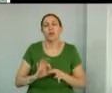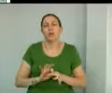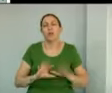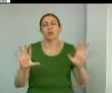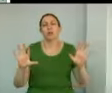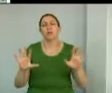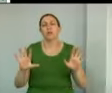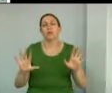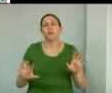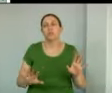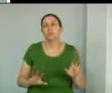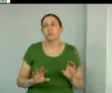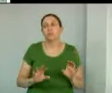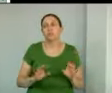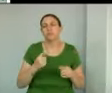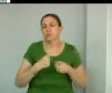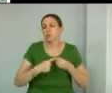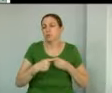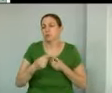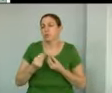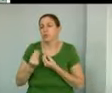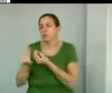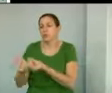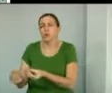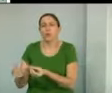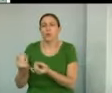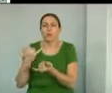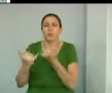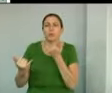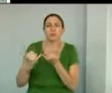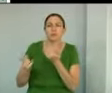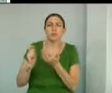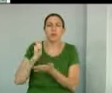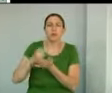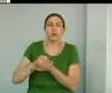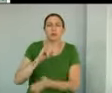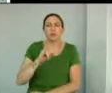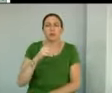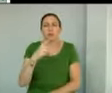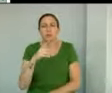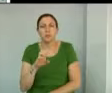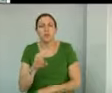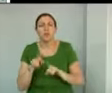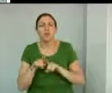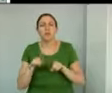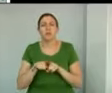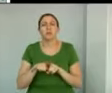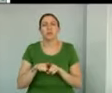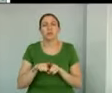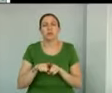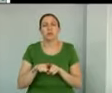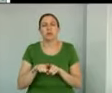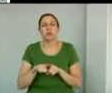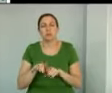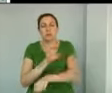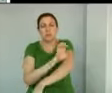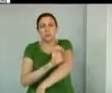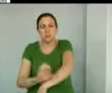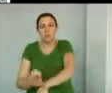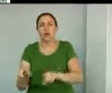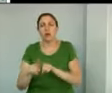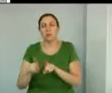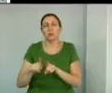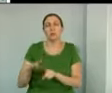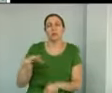município coloca, que são obrigatórios, pagamento do plano de saúde, que é o IP, pagamento de estagiários, uniformes também, que eles não contam, não pode